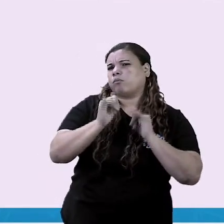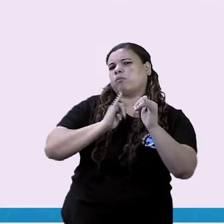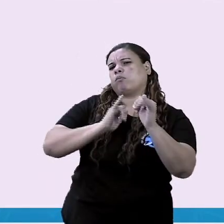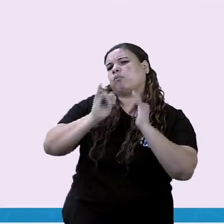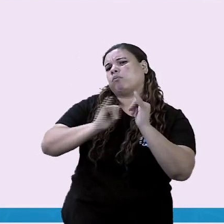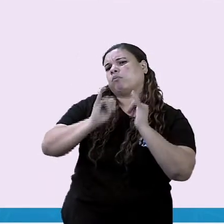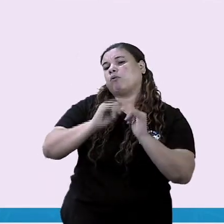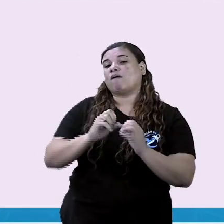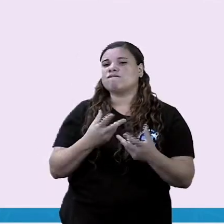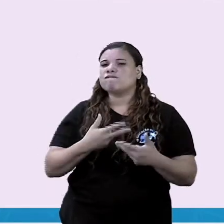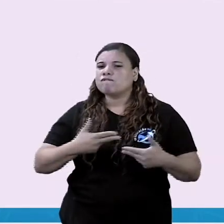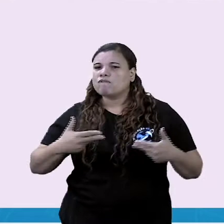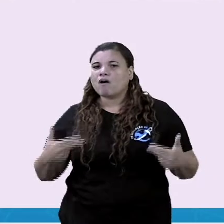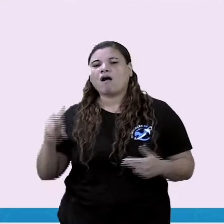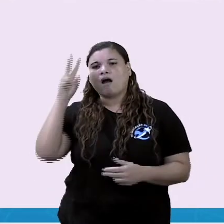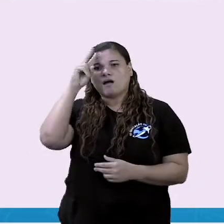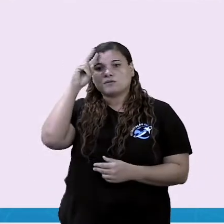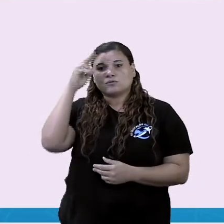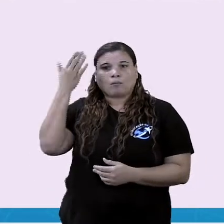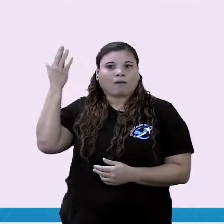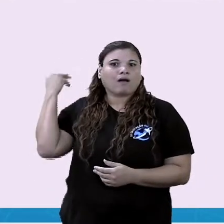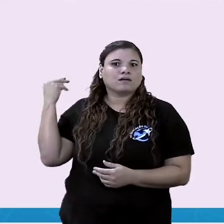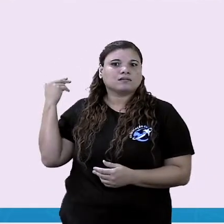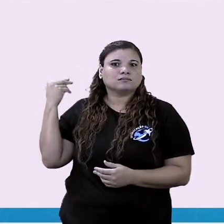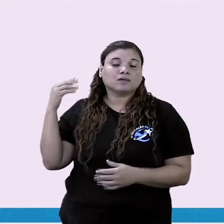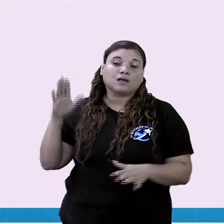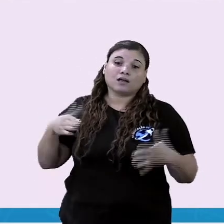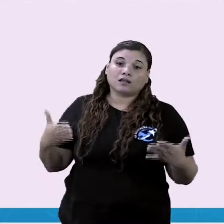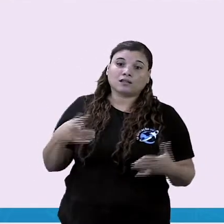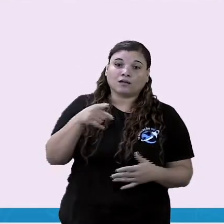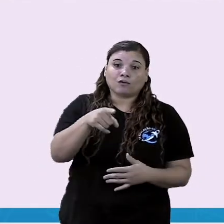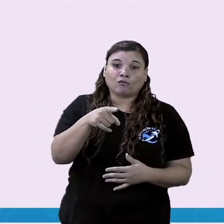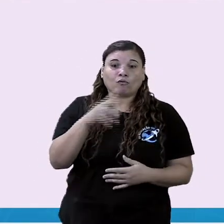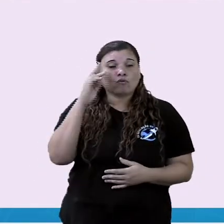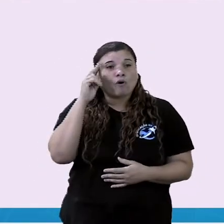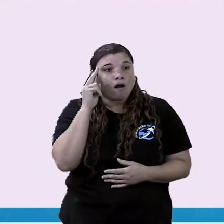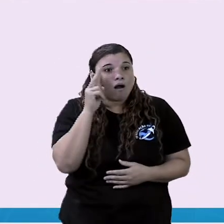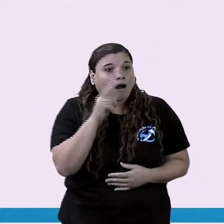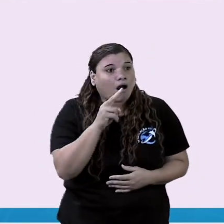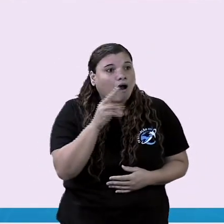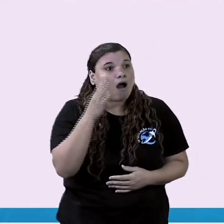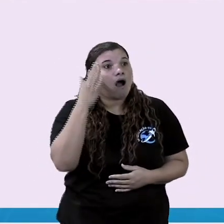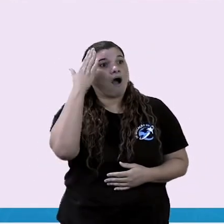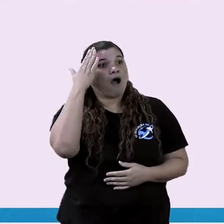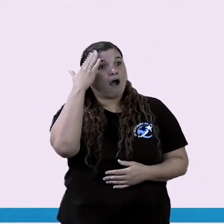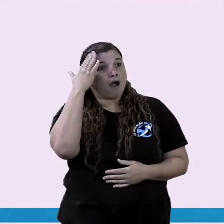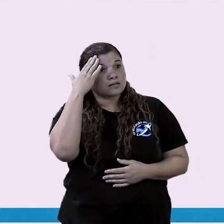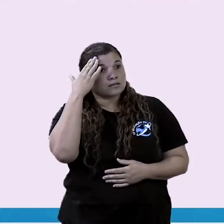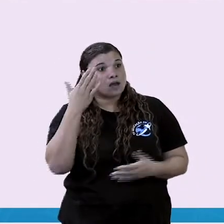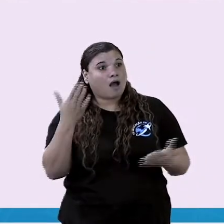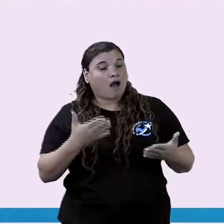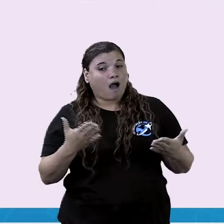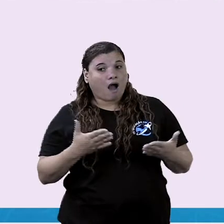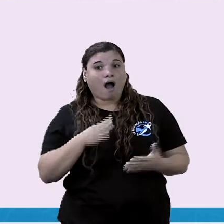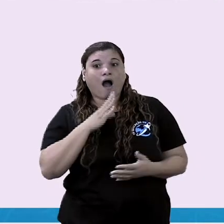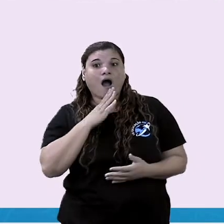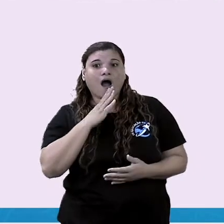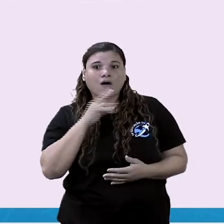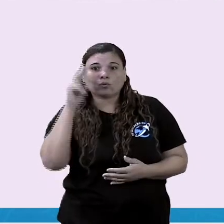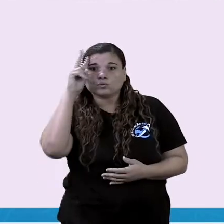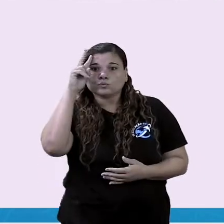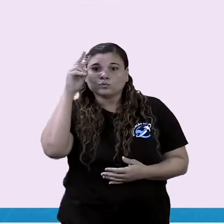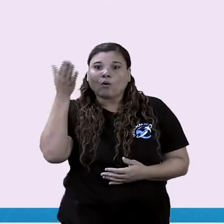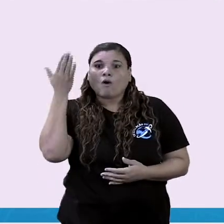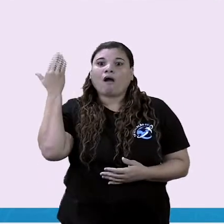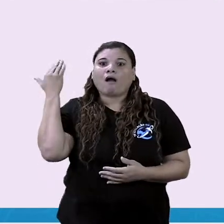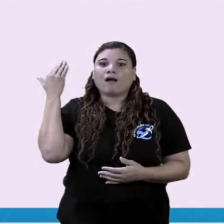era no tempo deles? São fontes históricas, né? Orais, que você ouve e aí você começa